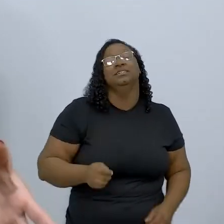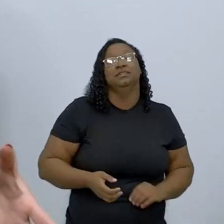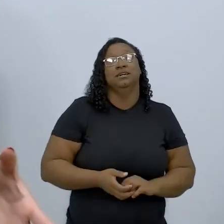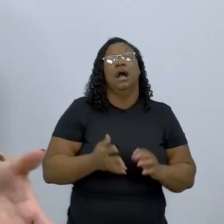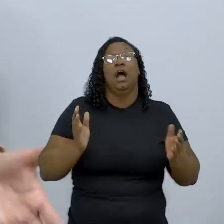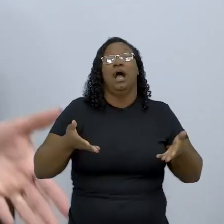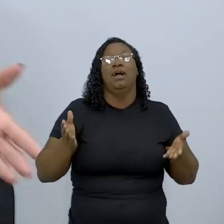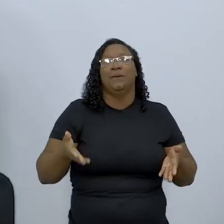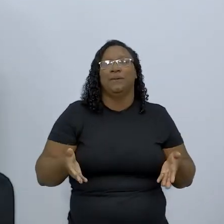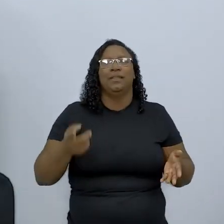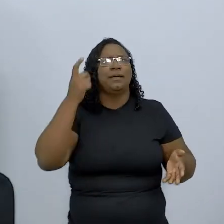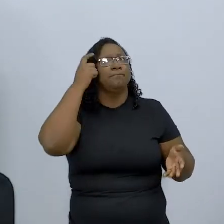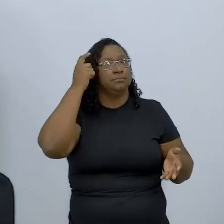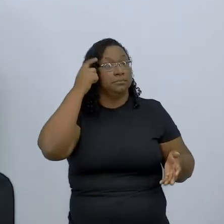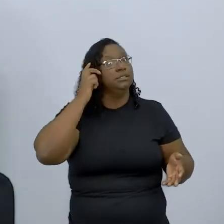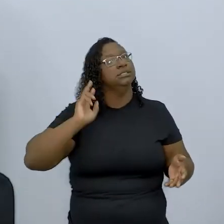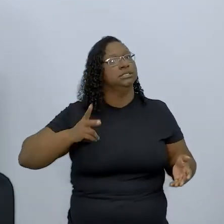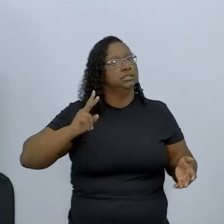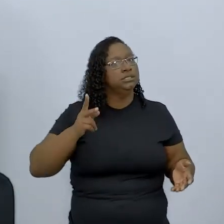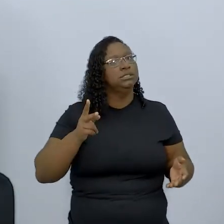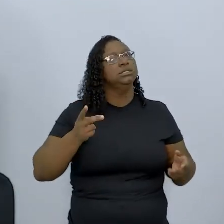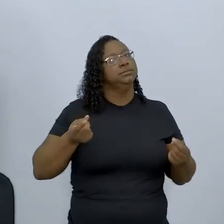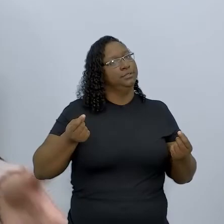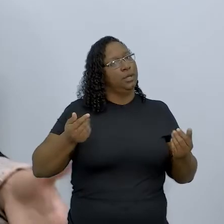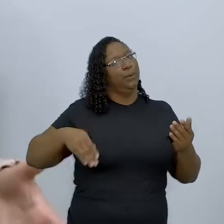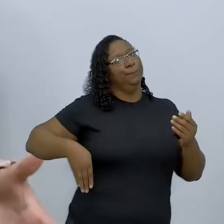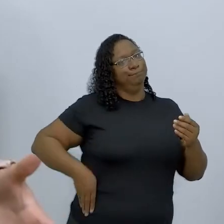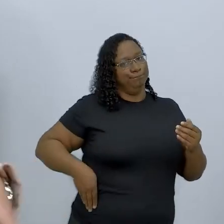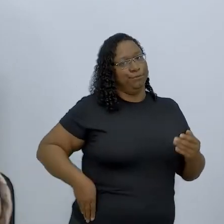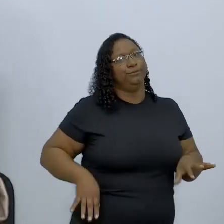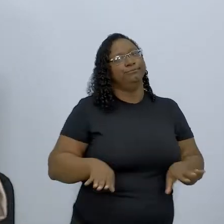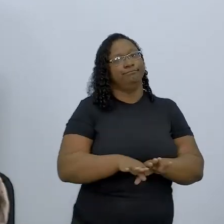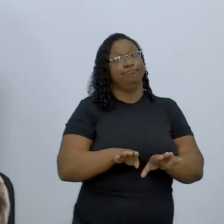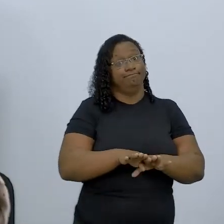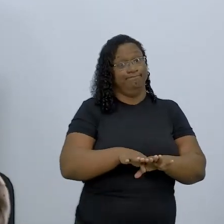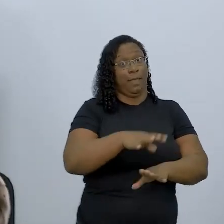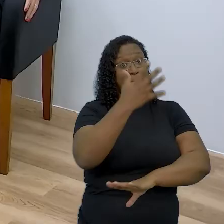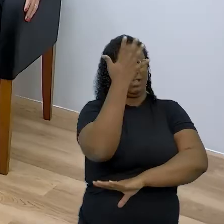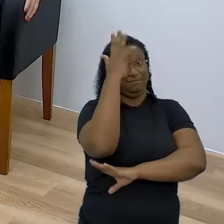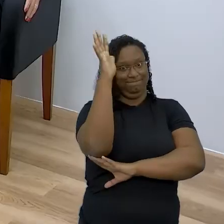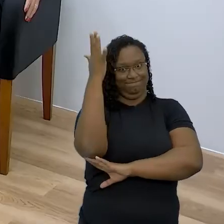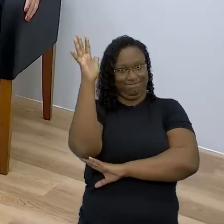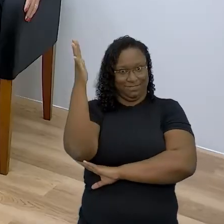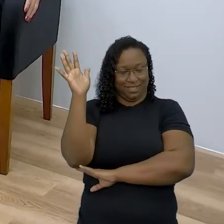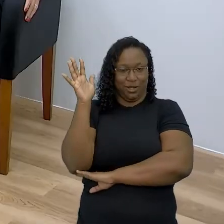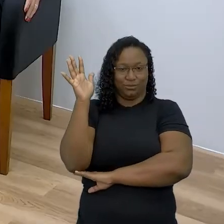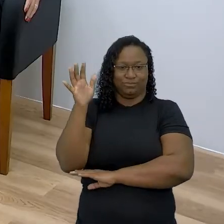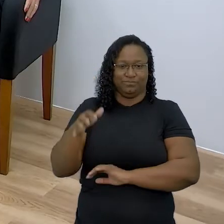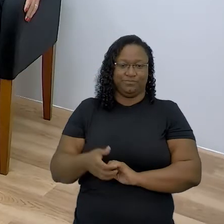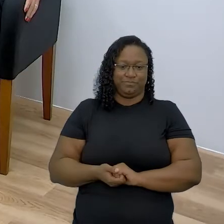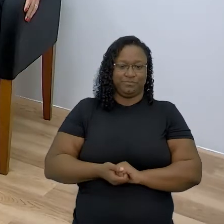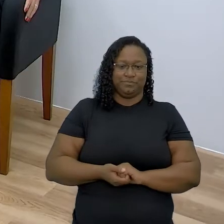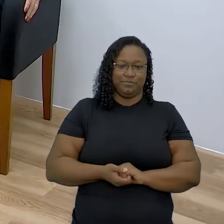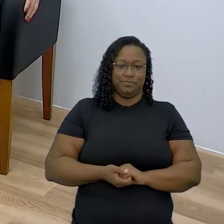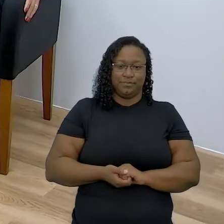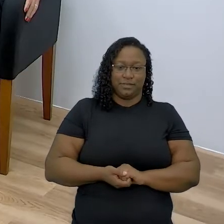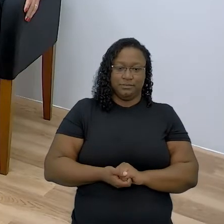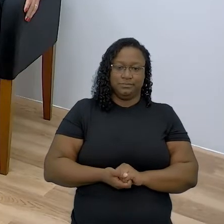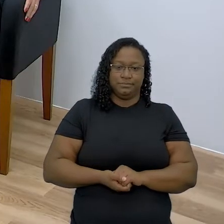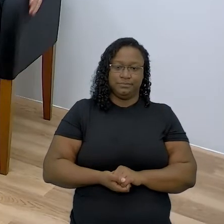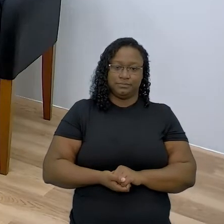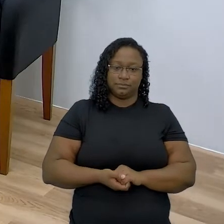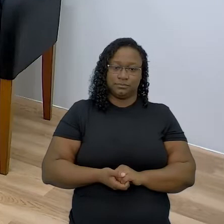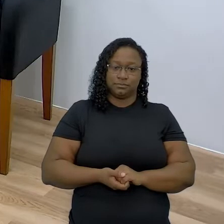todo nessa parte econômica, mas também ambiental. Tá bom? Uhum. Nós temos mais, e na sua casa